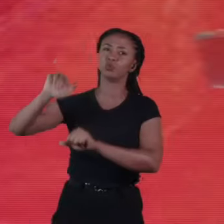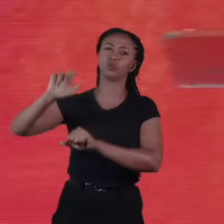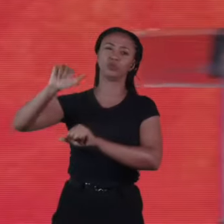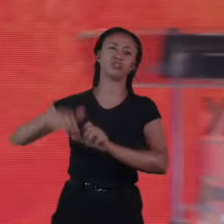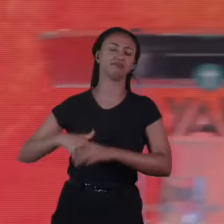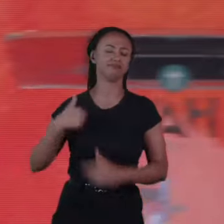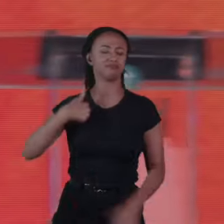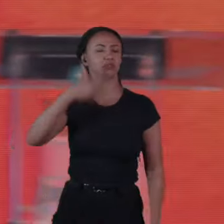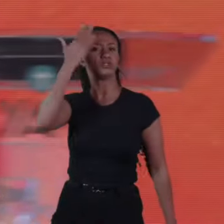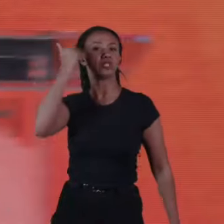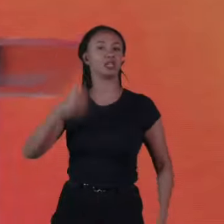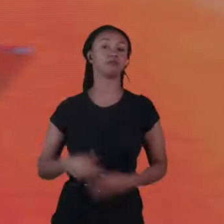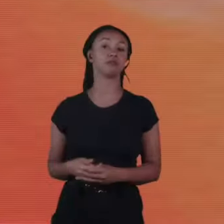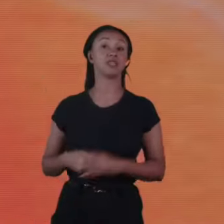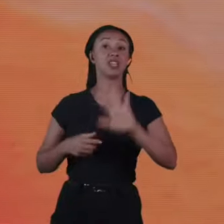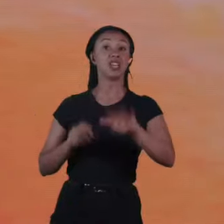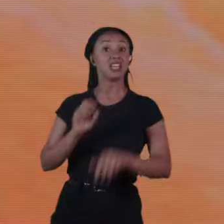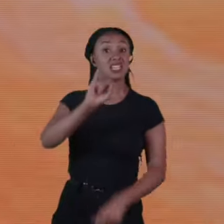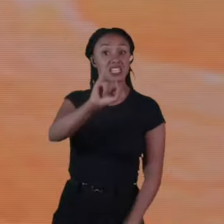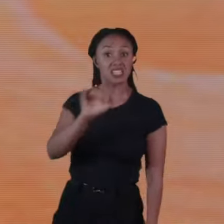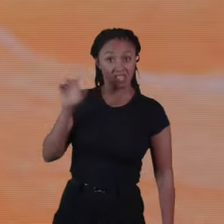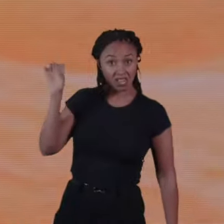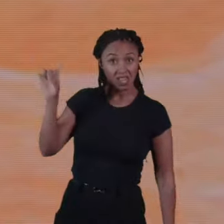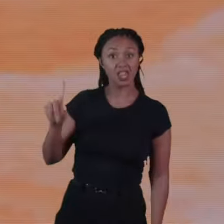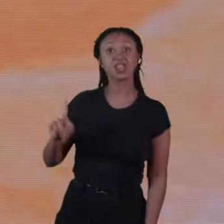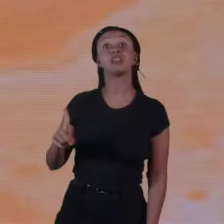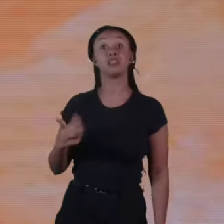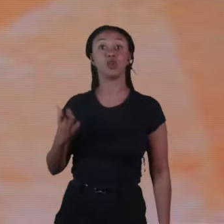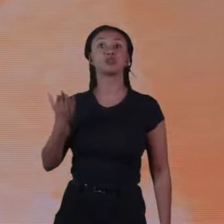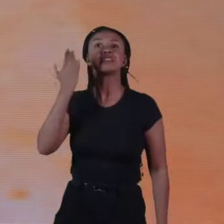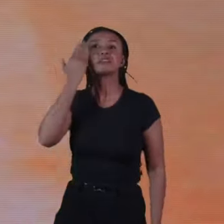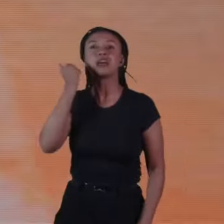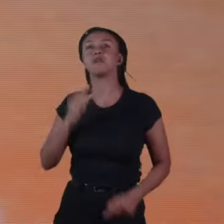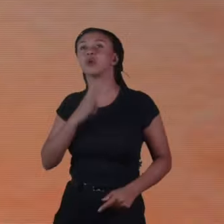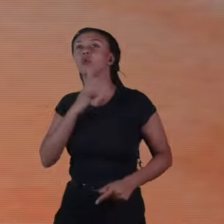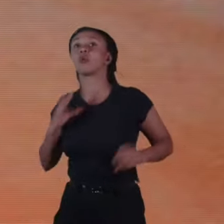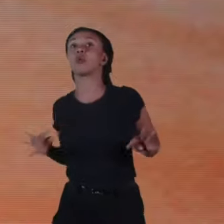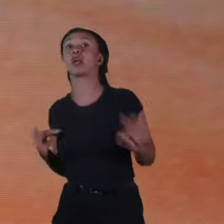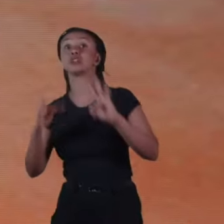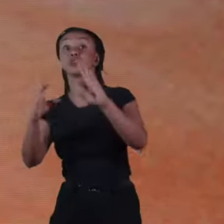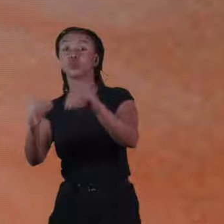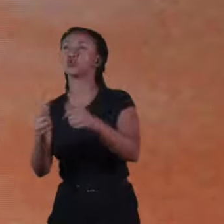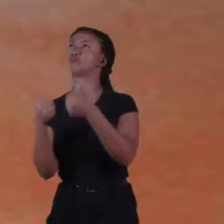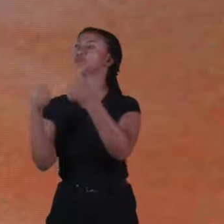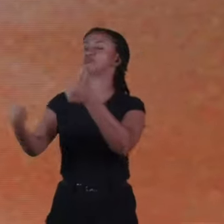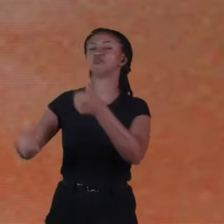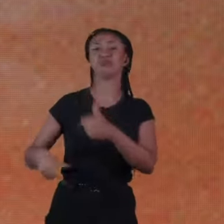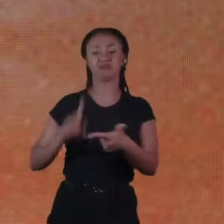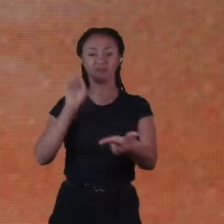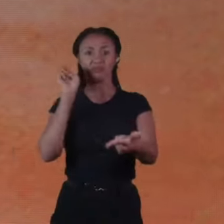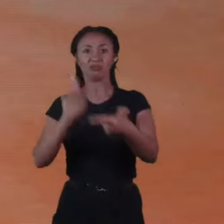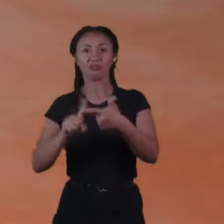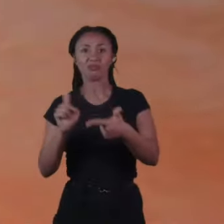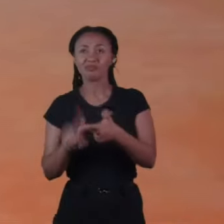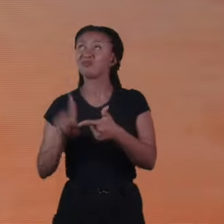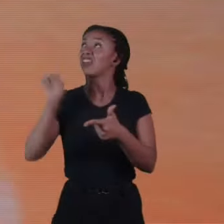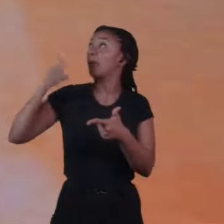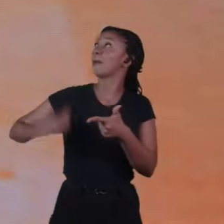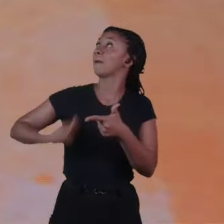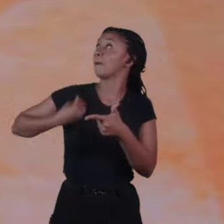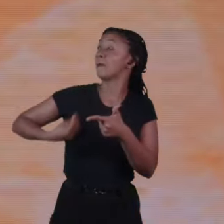Se o Senhor fosse somente onisciente, isso já seria uma grande bênção. Se além de onisciente, o Senhor está presente sempre, o